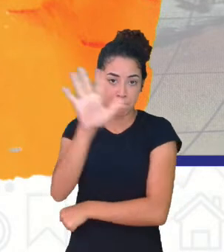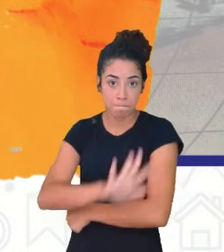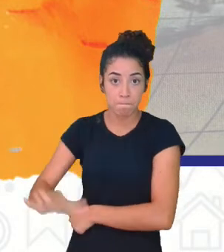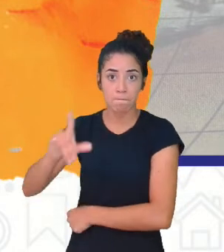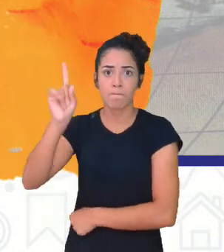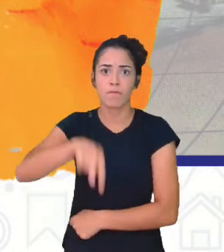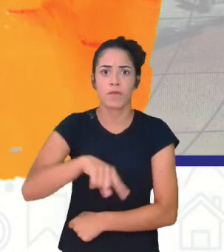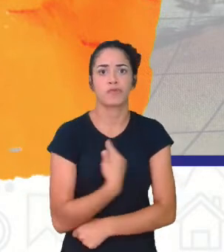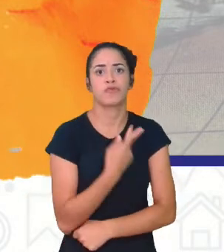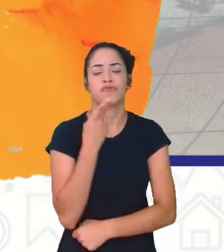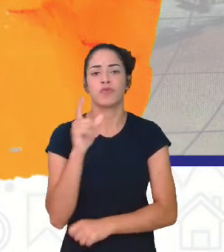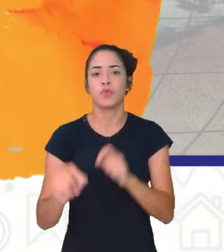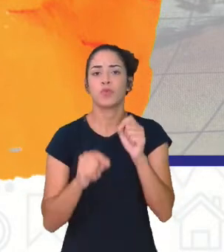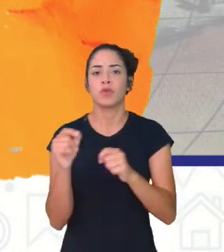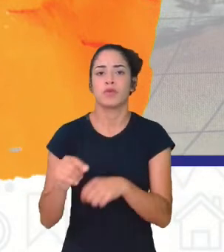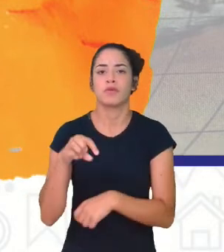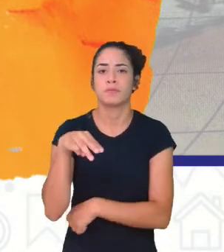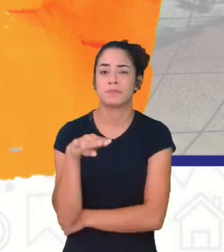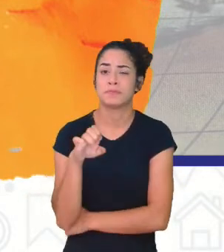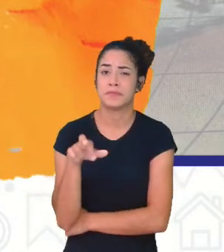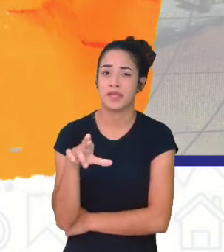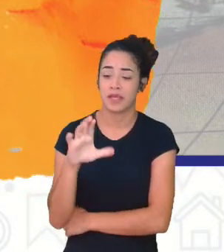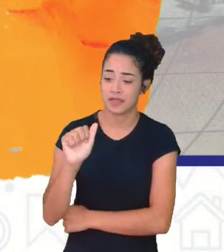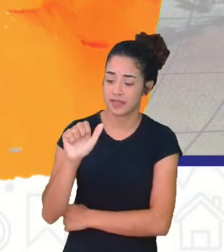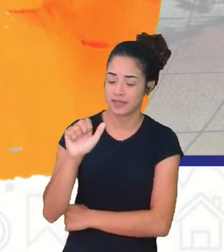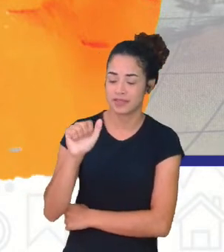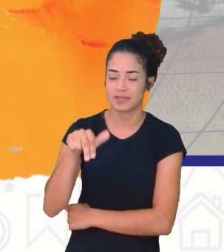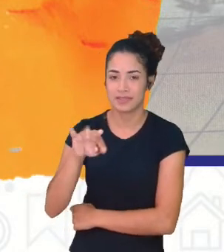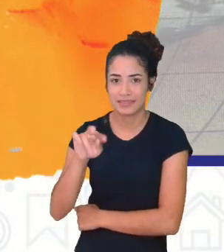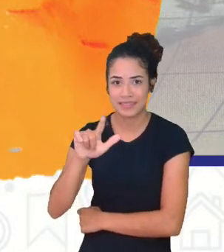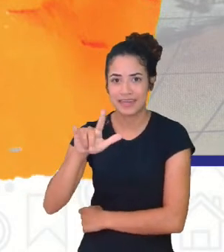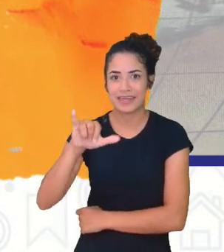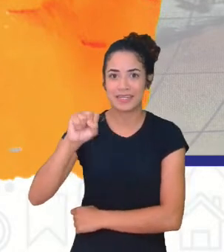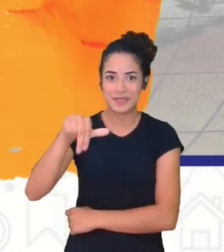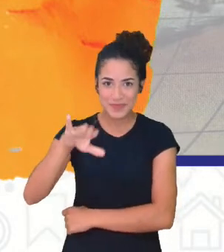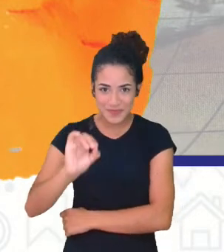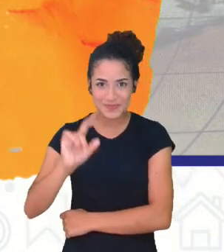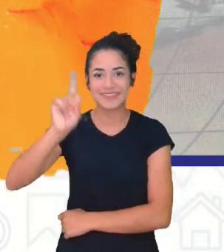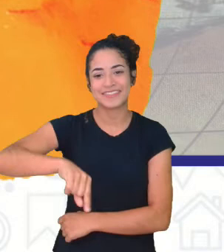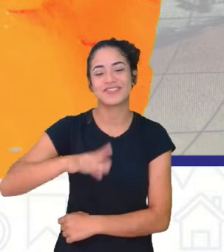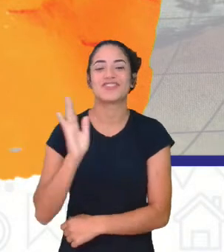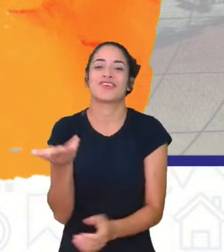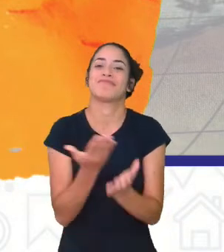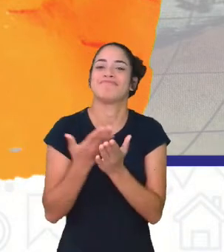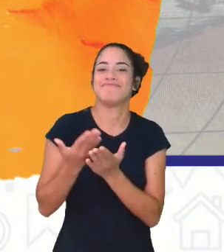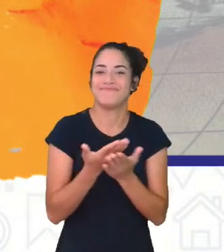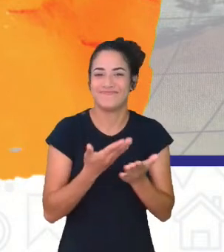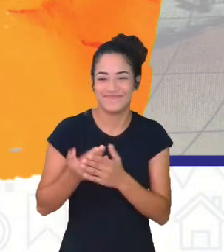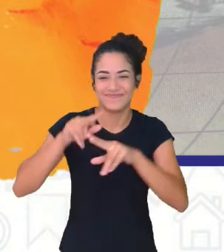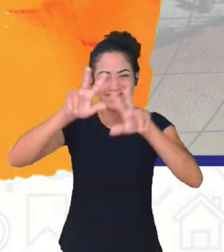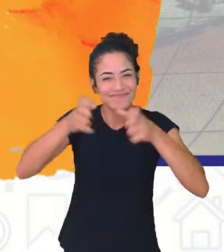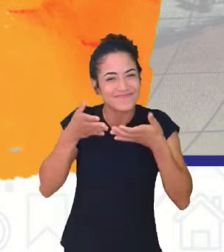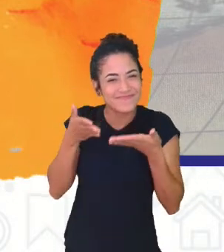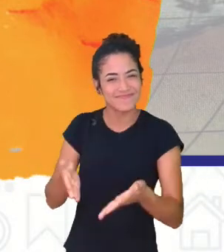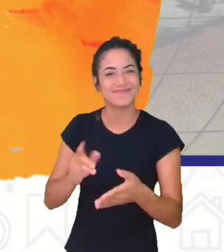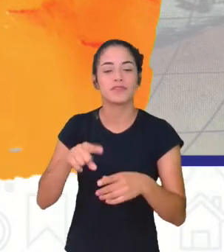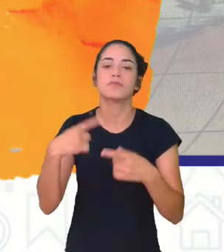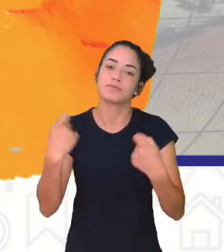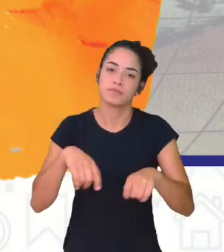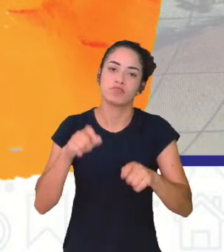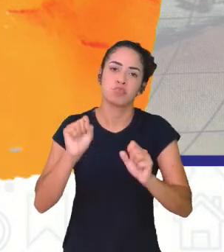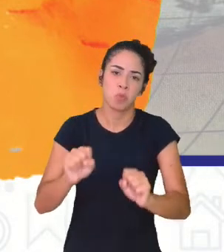eram que a gente chama de Mercantilismo e o mercantilismo a gente já tem até uma aula sobre isso né Vocês podem resgatar